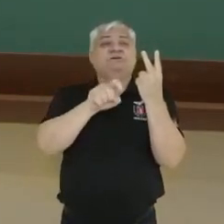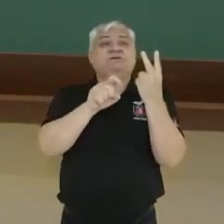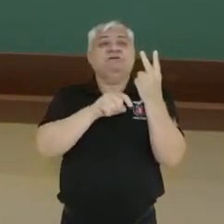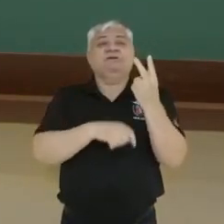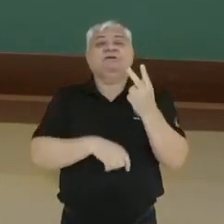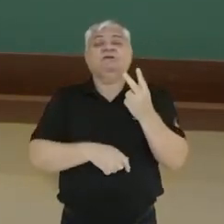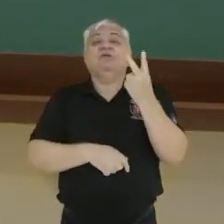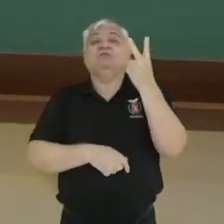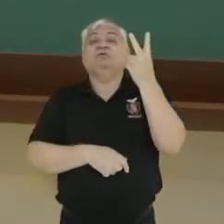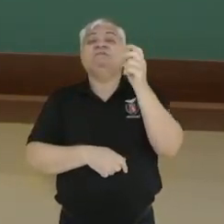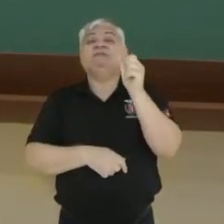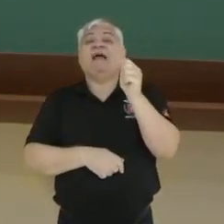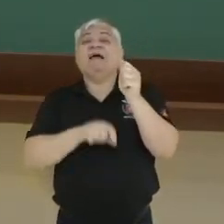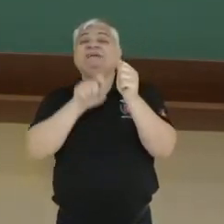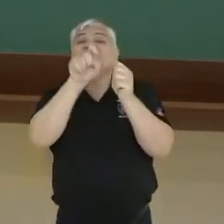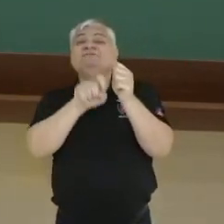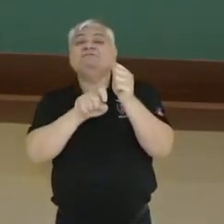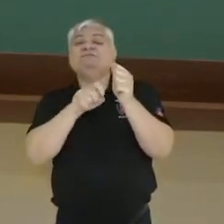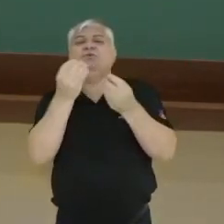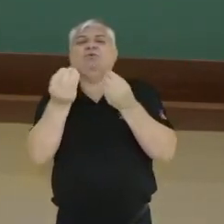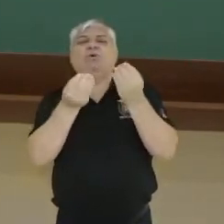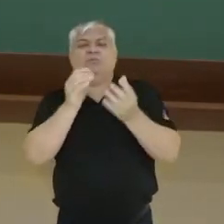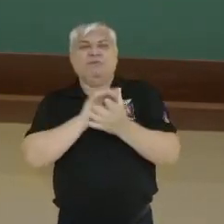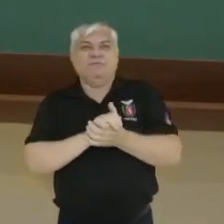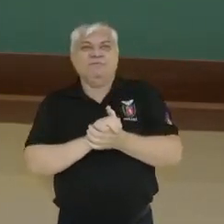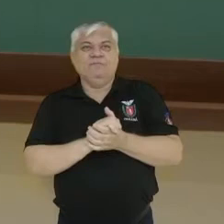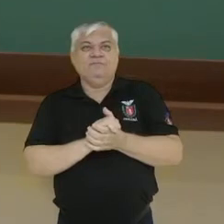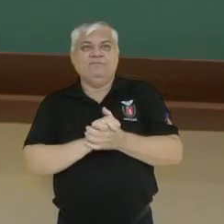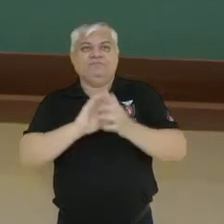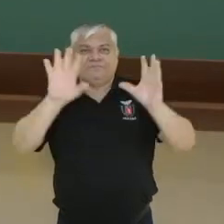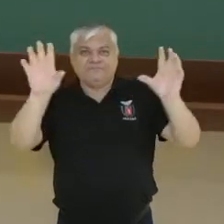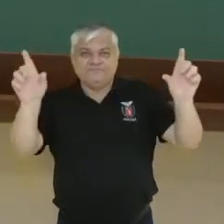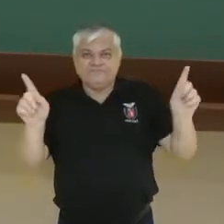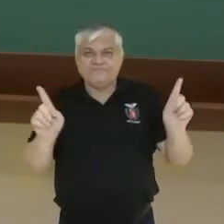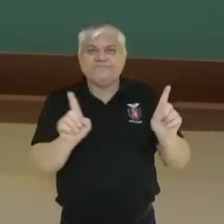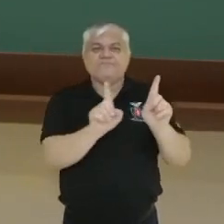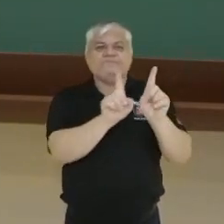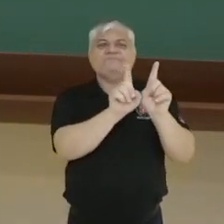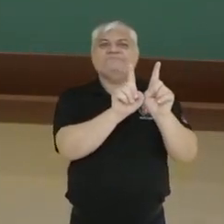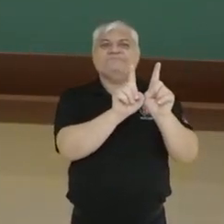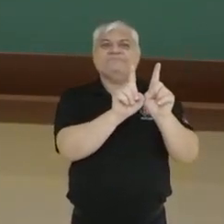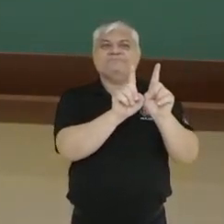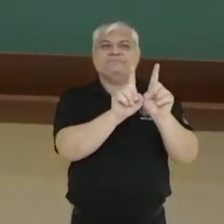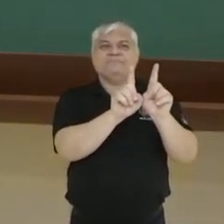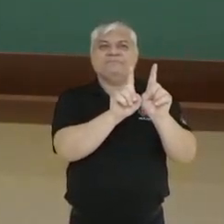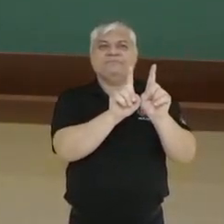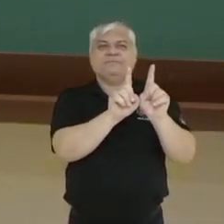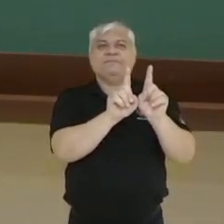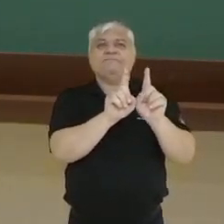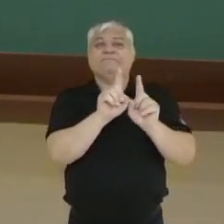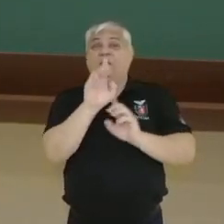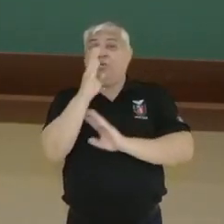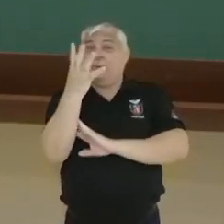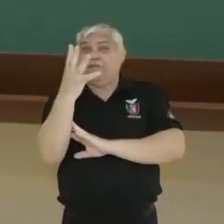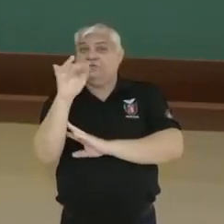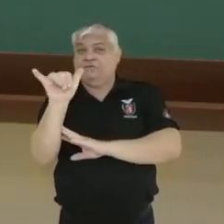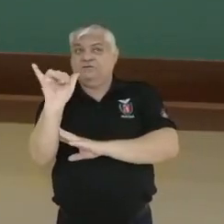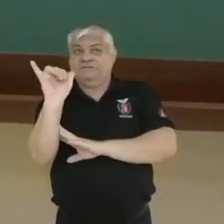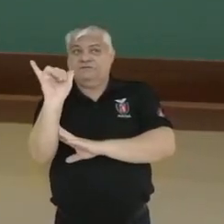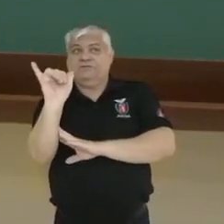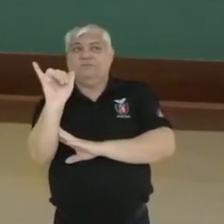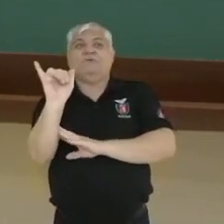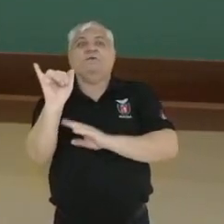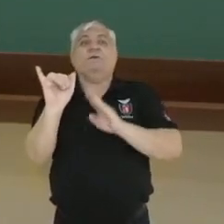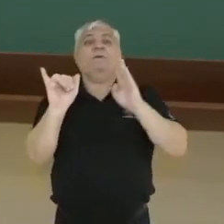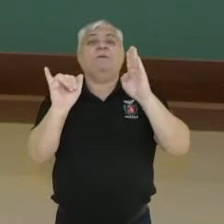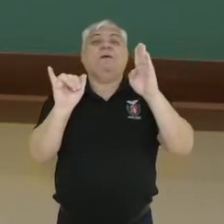esse menos 2ax. Ou seja, a gente vai fazer esta com esta. Vamos comparar o 4y